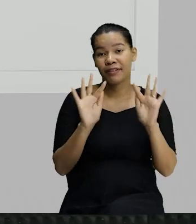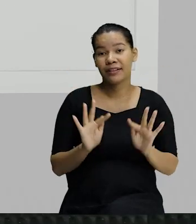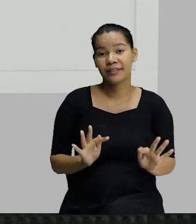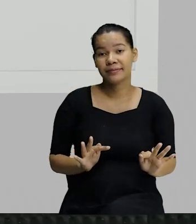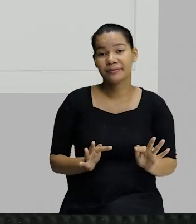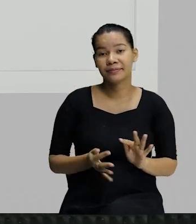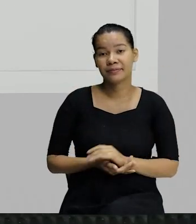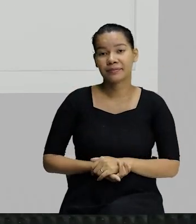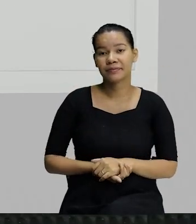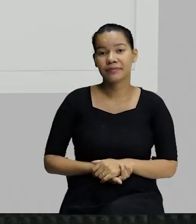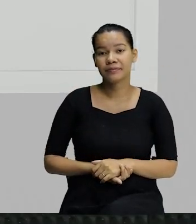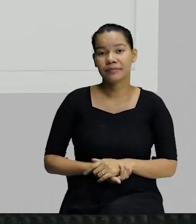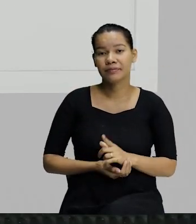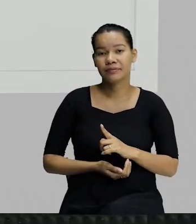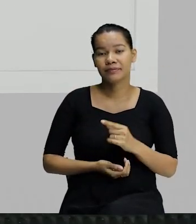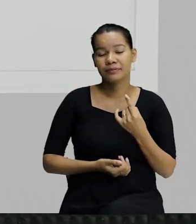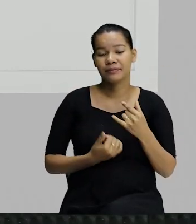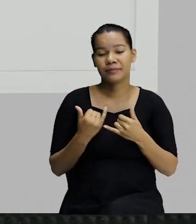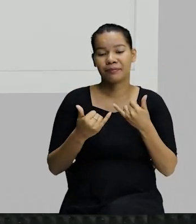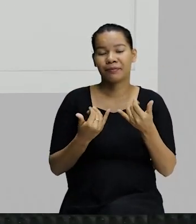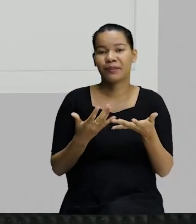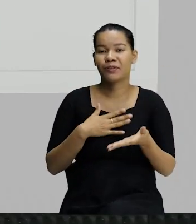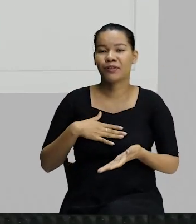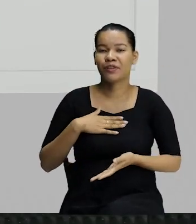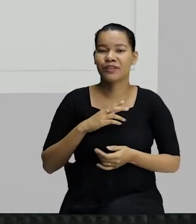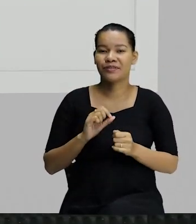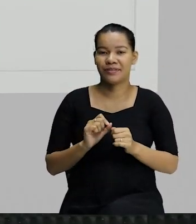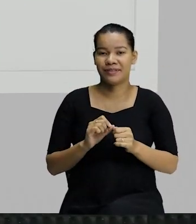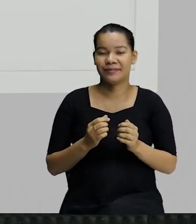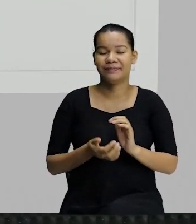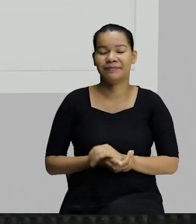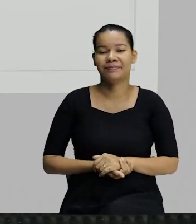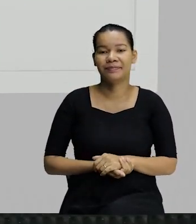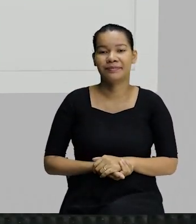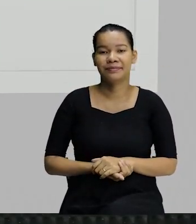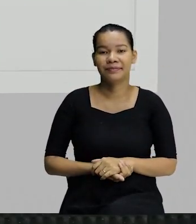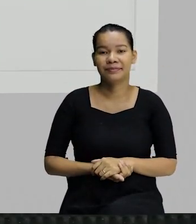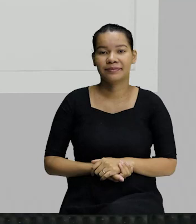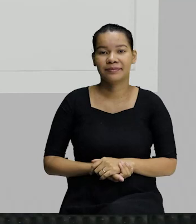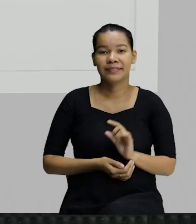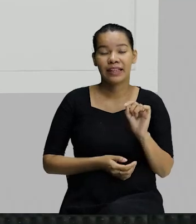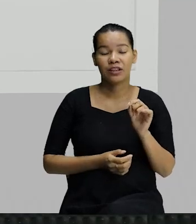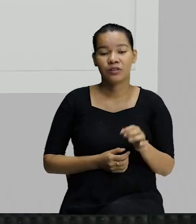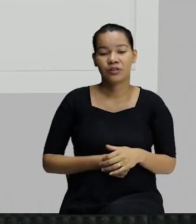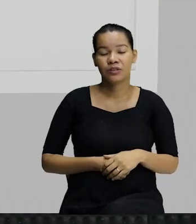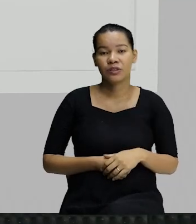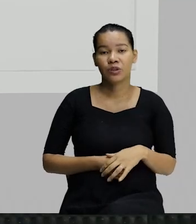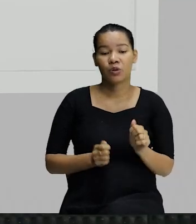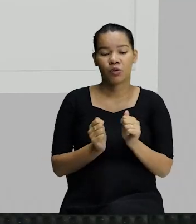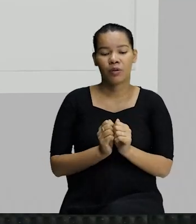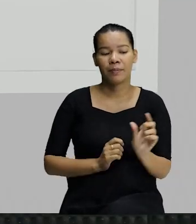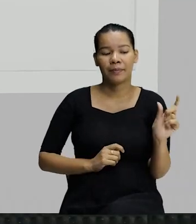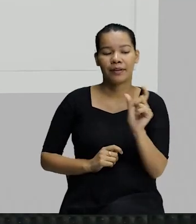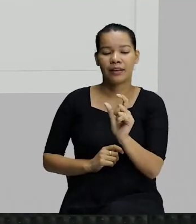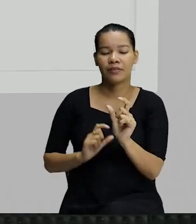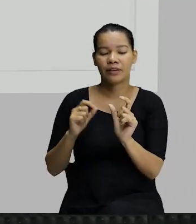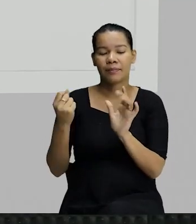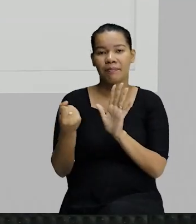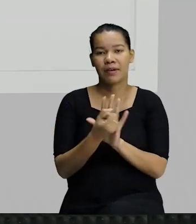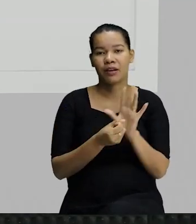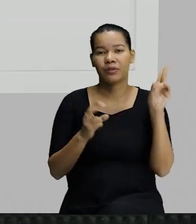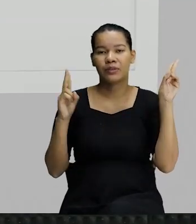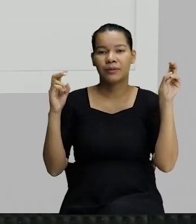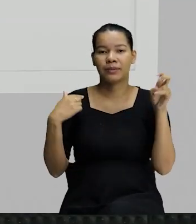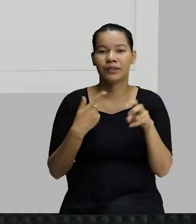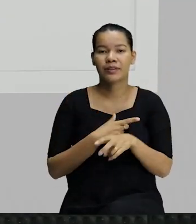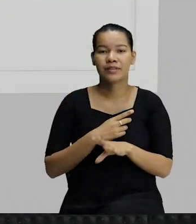feliz. E aqui eu tenho uma brincadeira que eu gosto de fazer muito, tá? Que é justamente com a palavra que marca o tema da